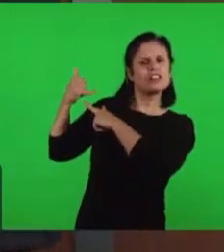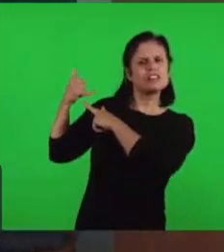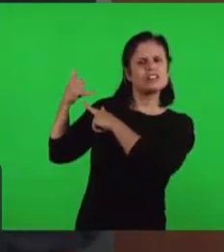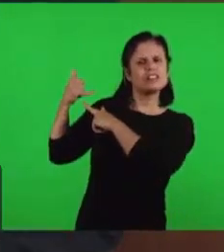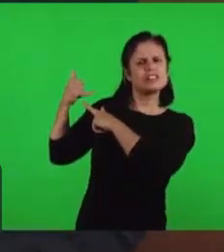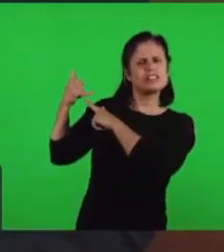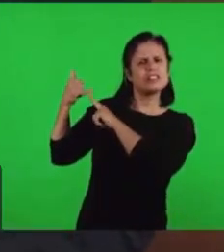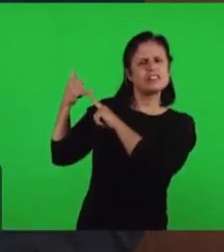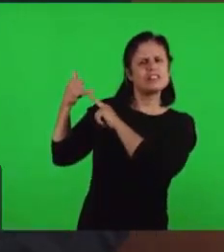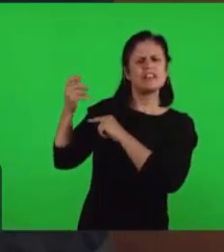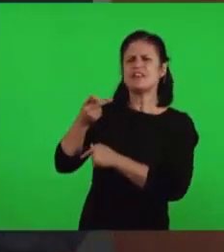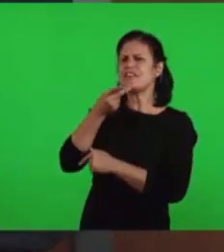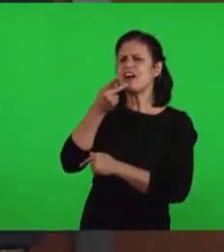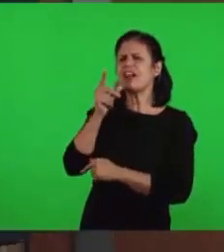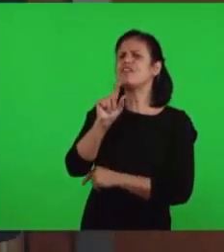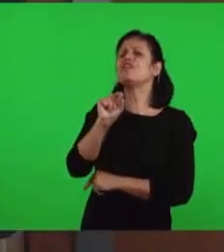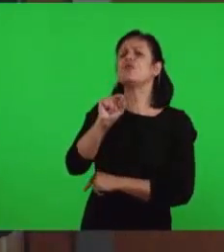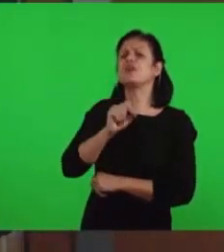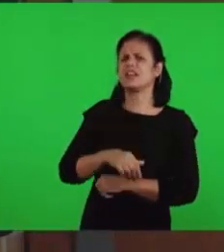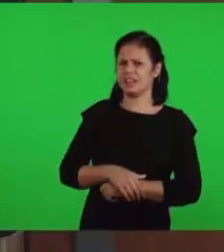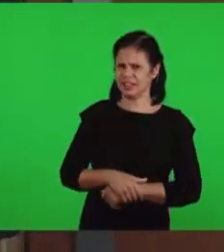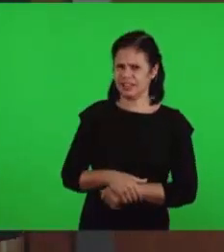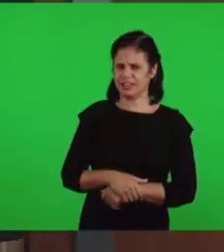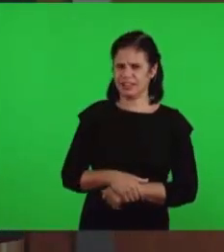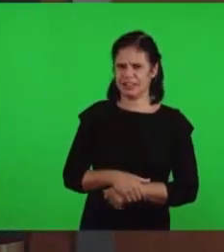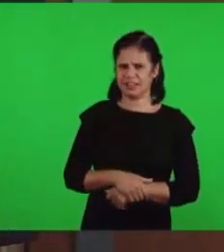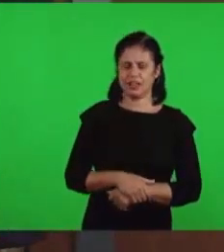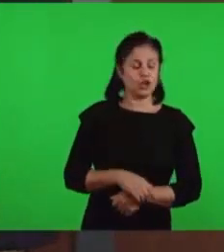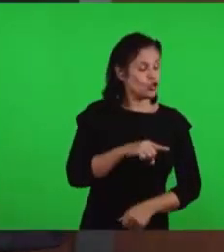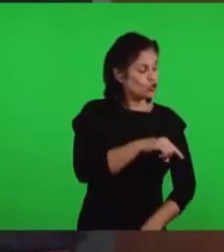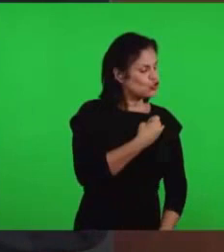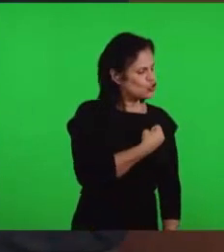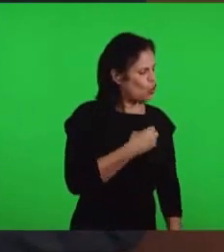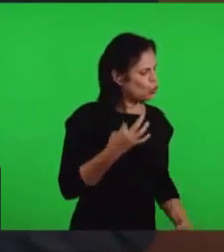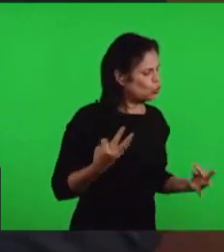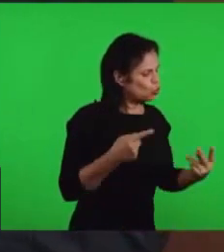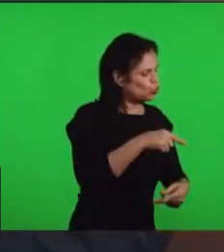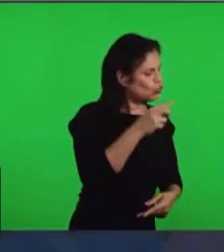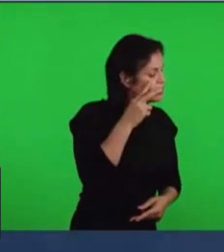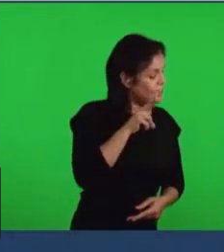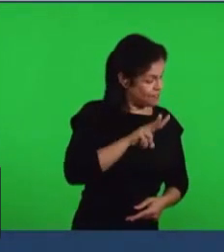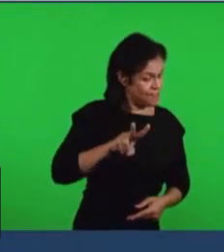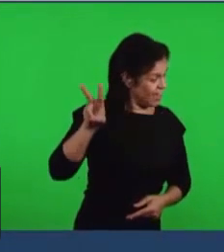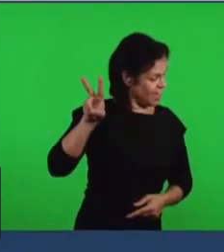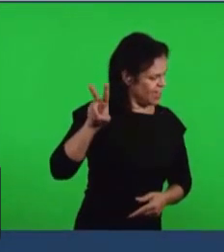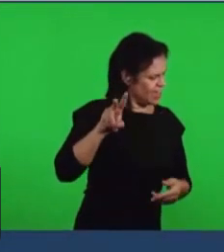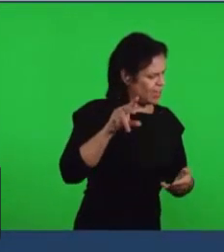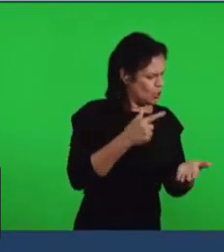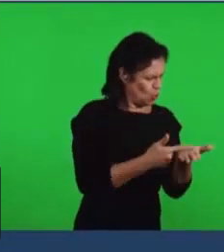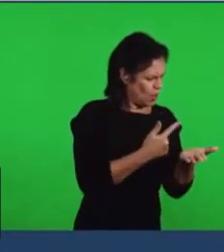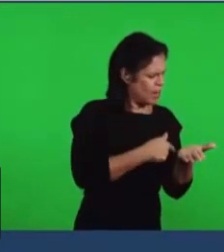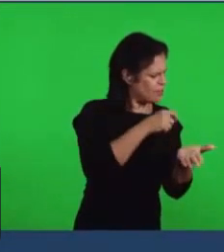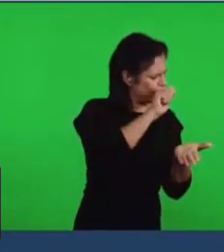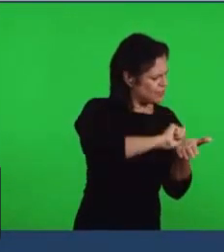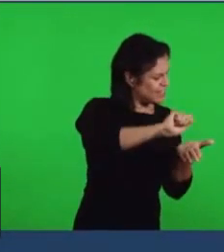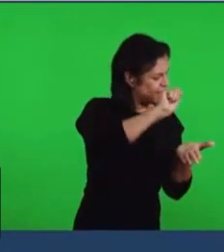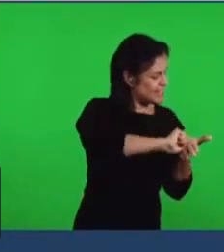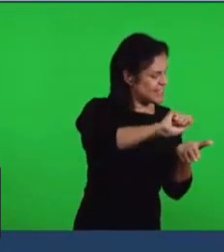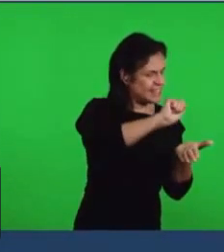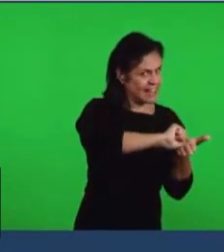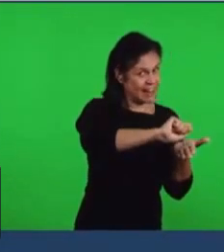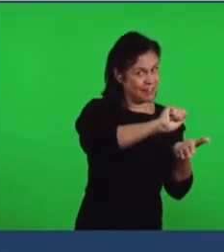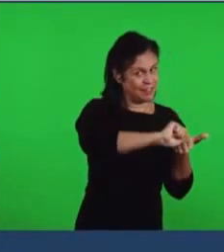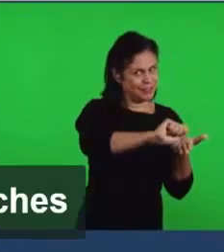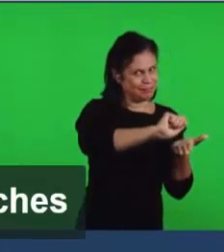com João o texto diz assim que dizia o que vês João o que vês escreve ou num livro Então a primeira coisa que